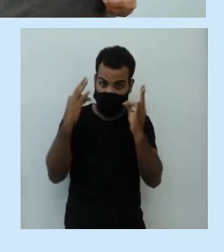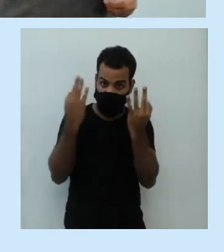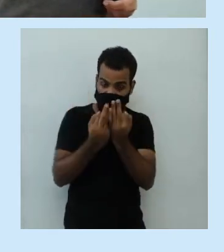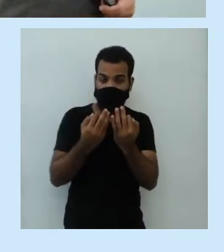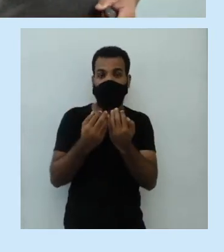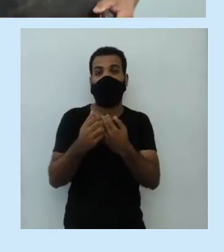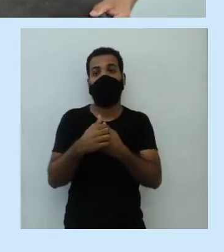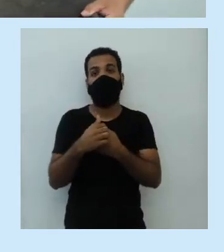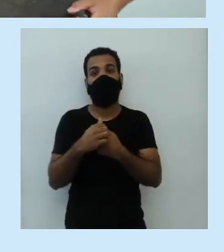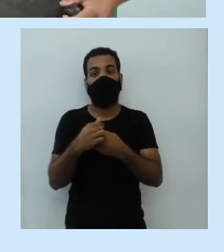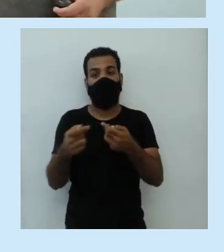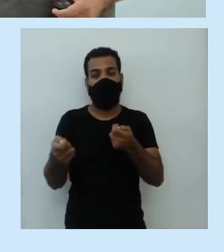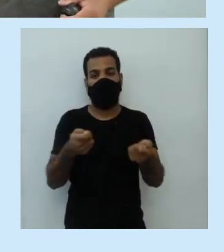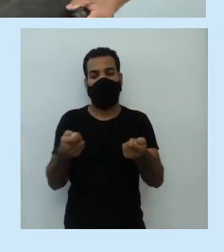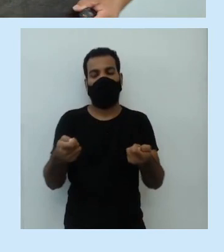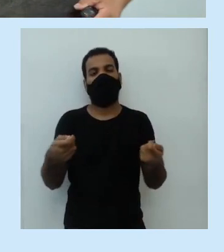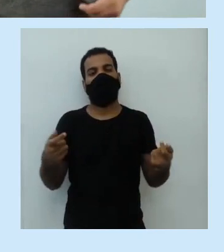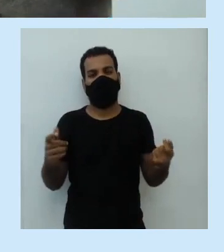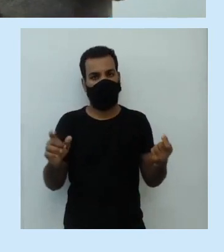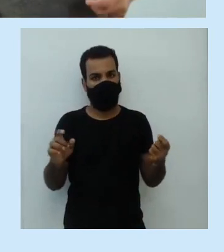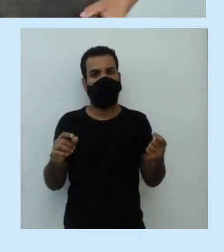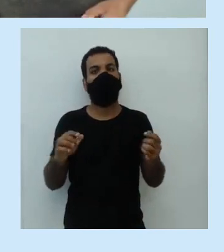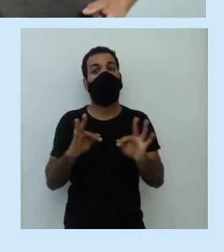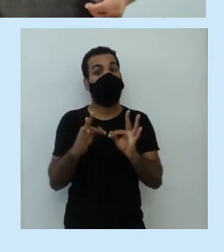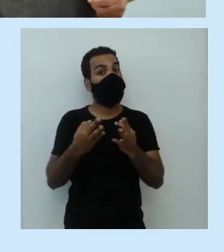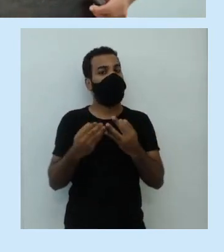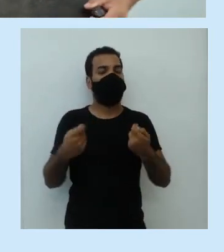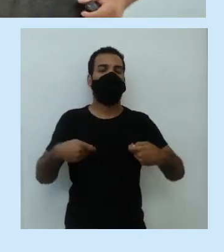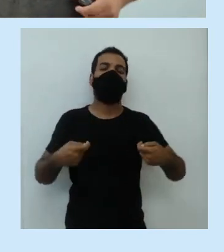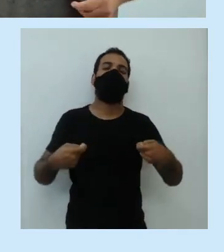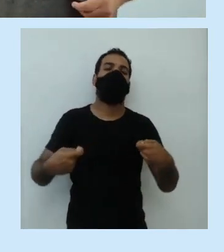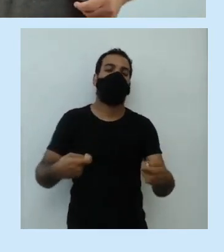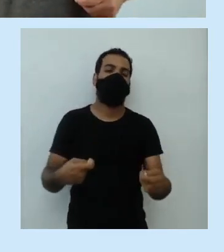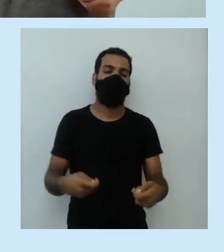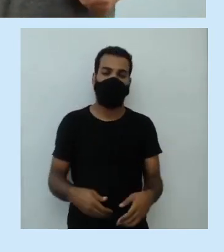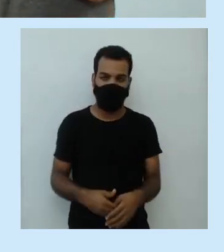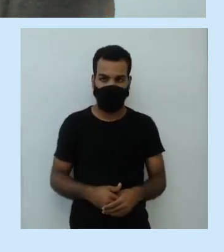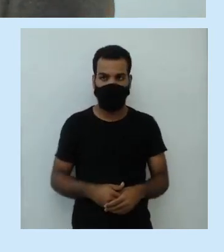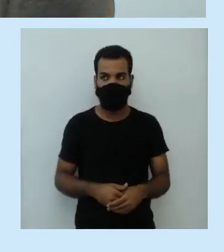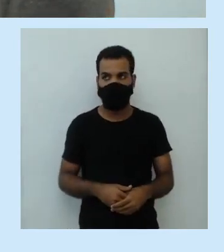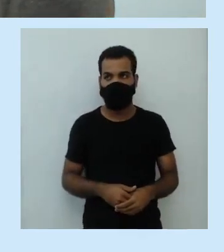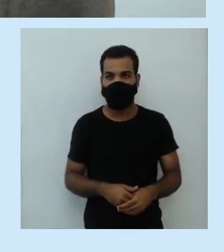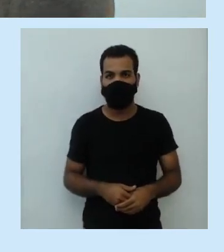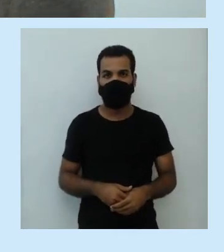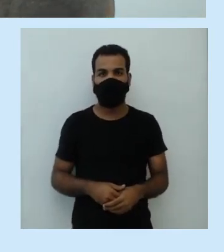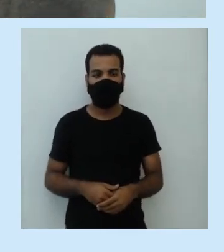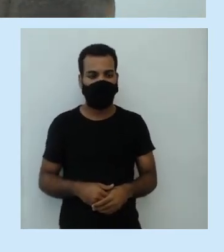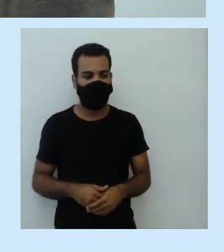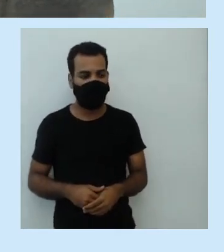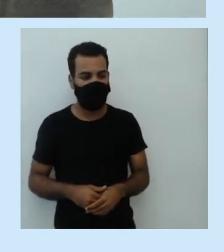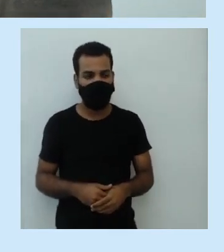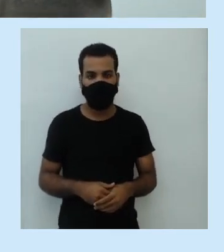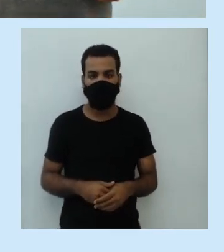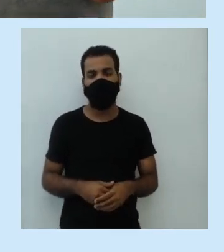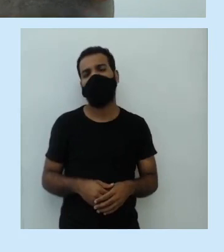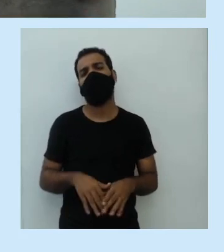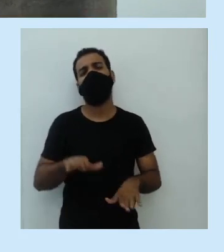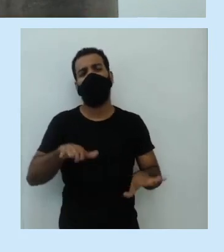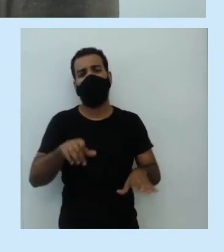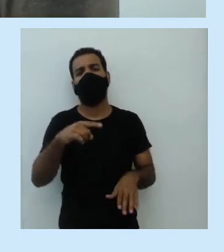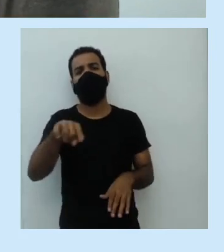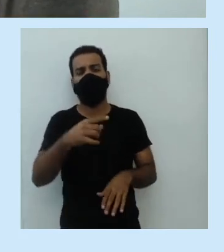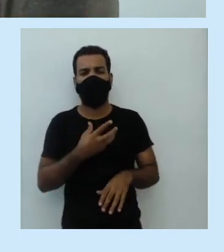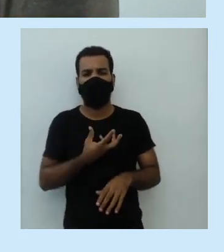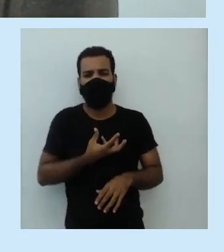precisa ter esse controle. E eu vou dizer uma coisa aqui também, que talvez possa deixar magoado, né,